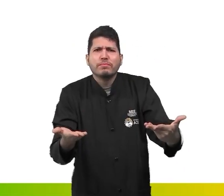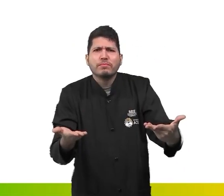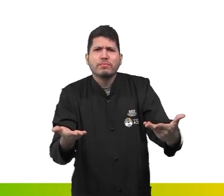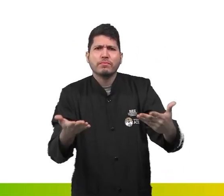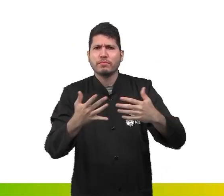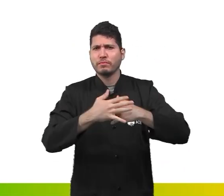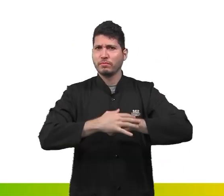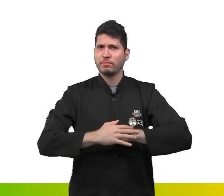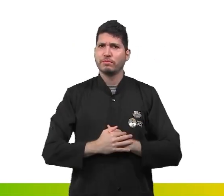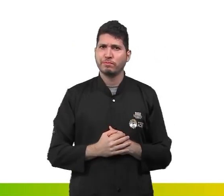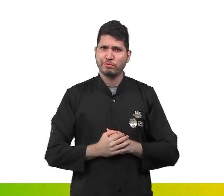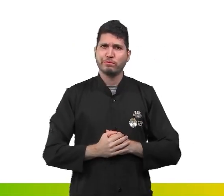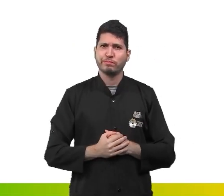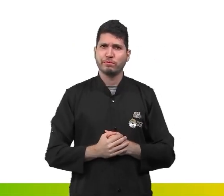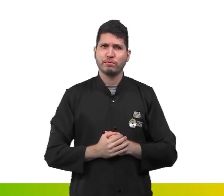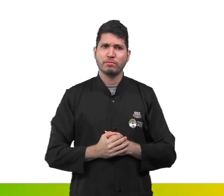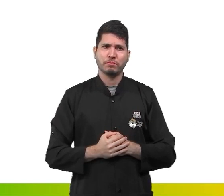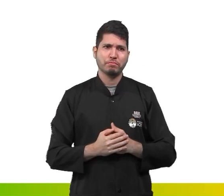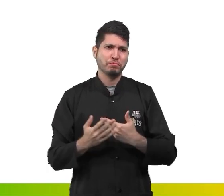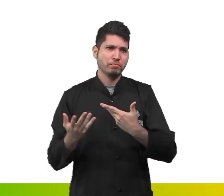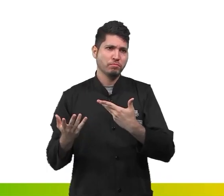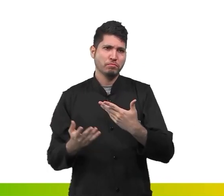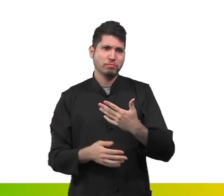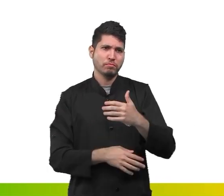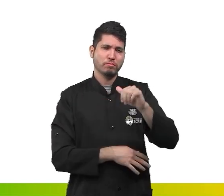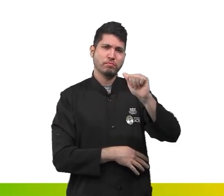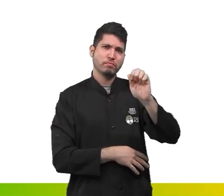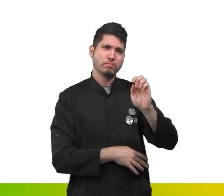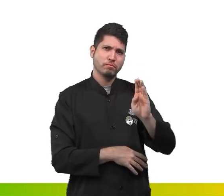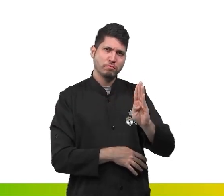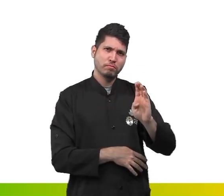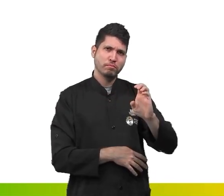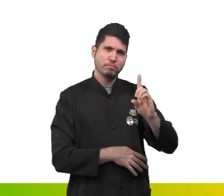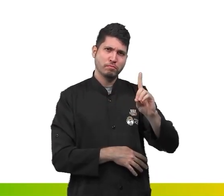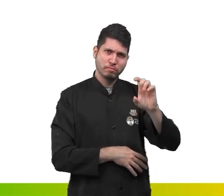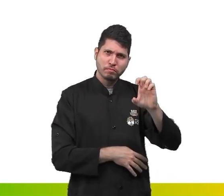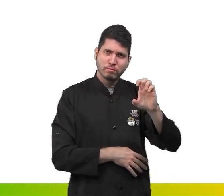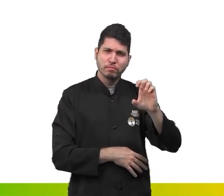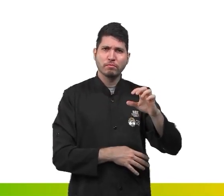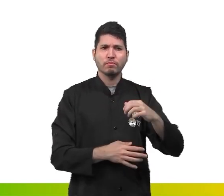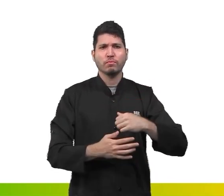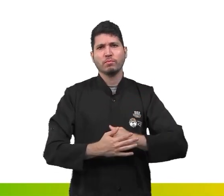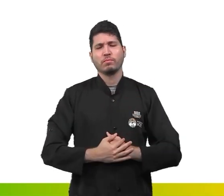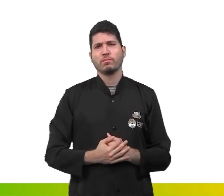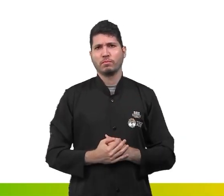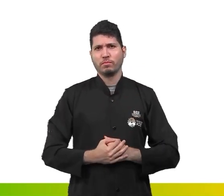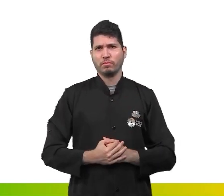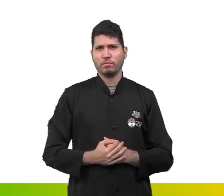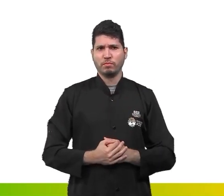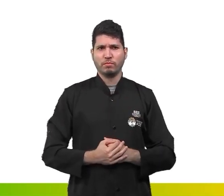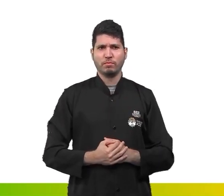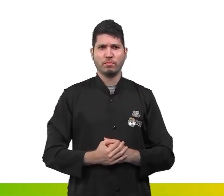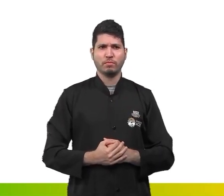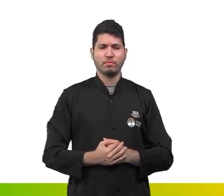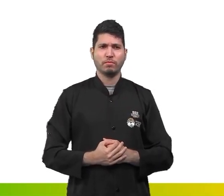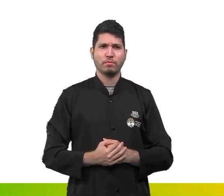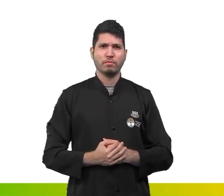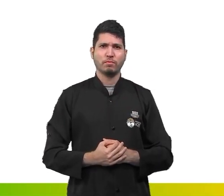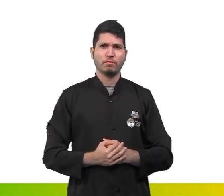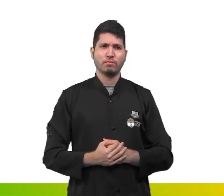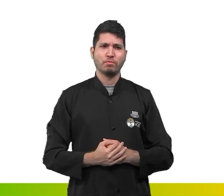questão? Editorial, carta, crônica, reportagem, conto. Conto nem falamos lá no anterior. Conto é um gênero